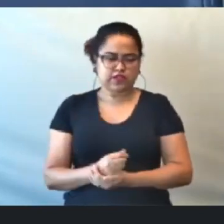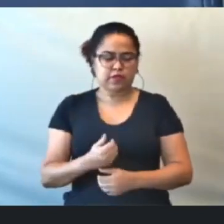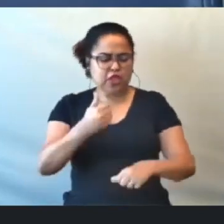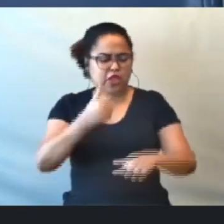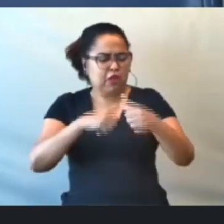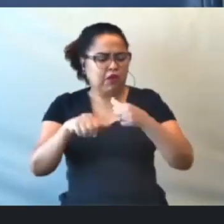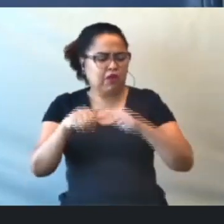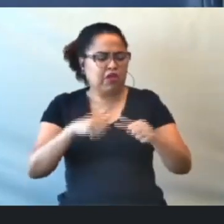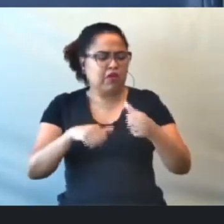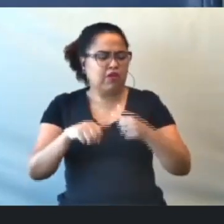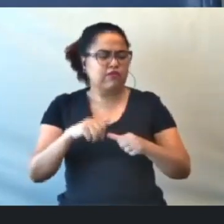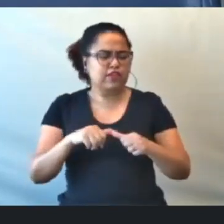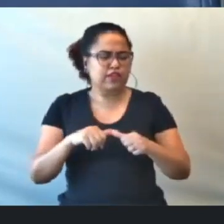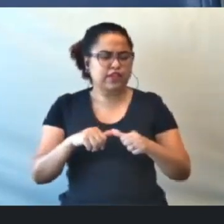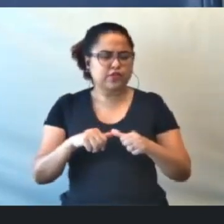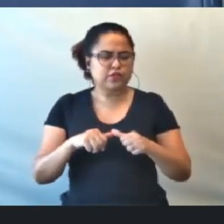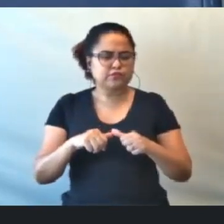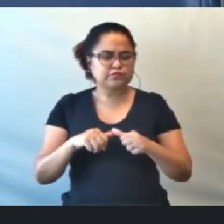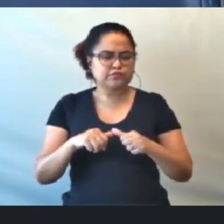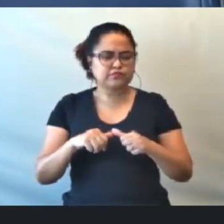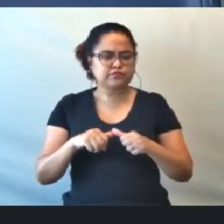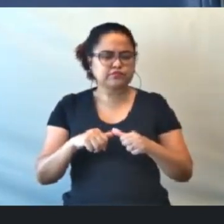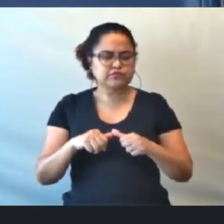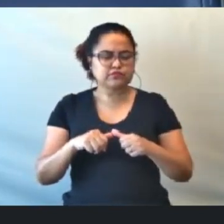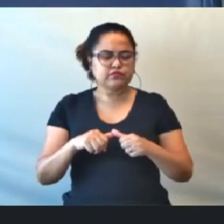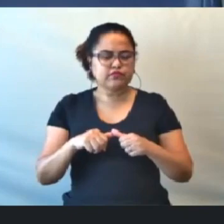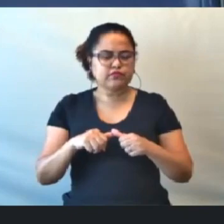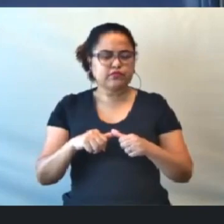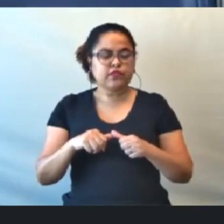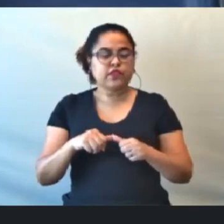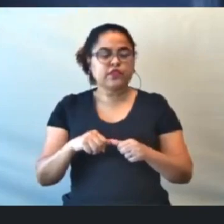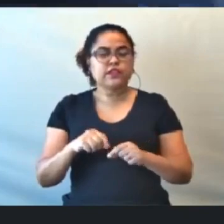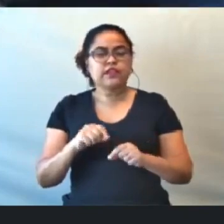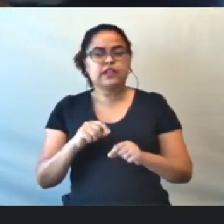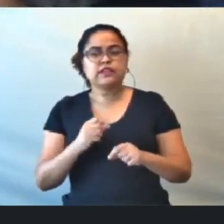quais possa avaliar se a sua credibilidade.